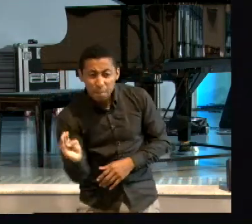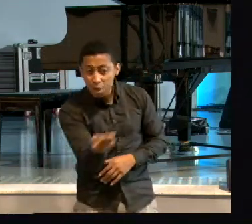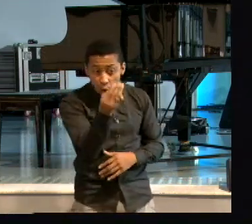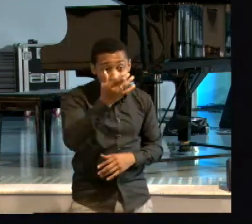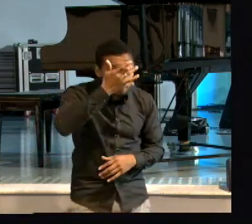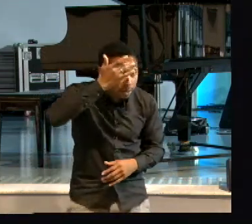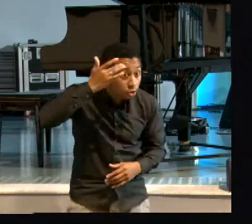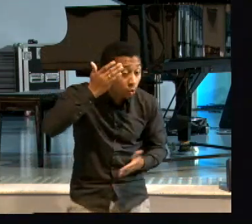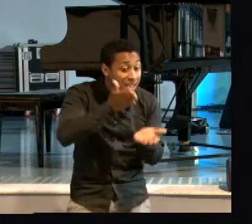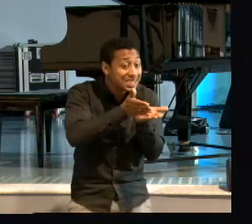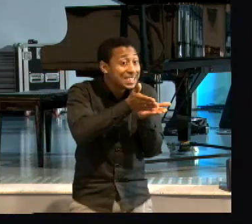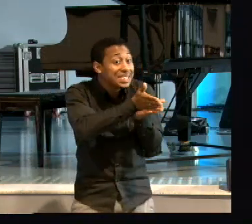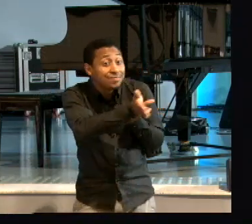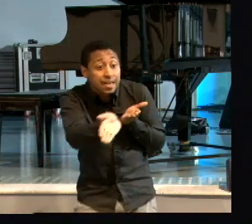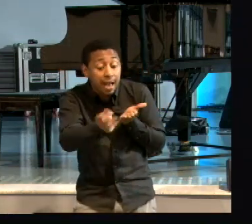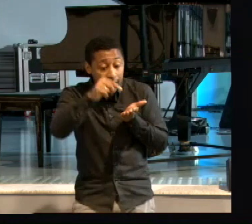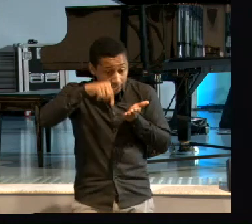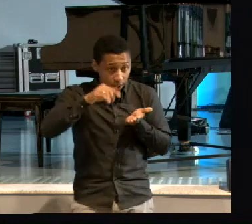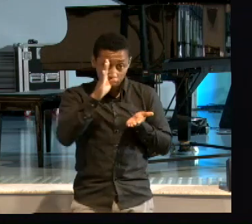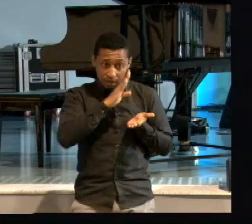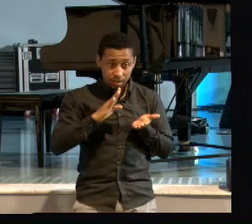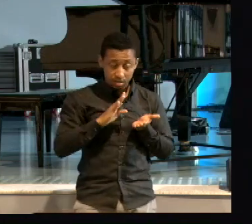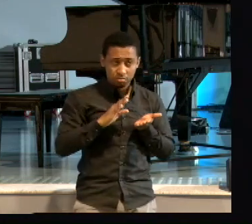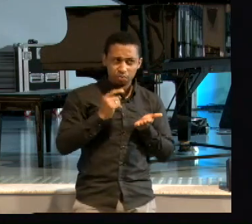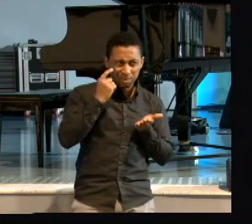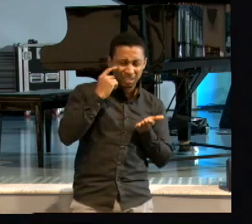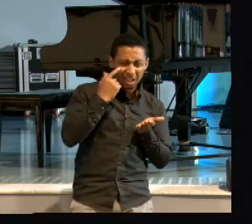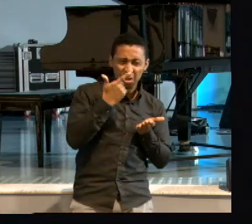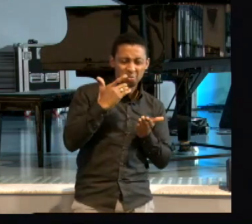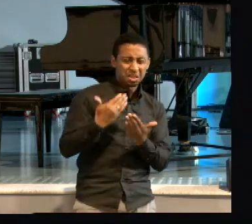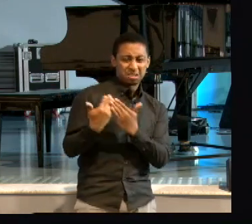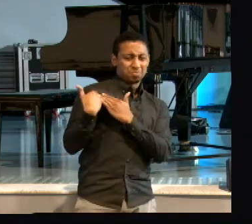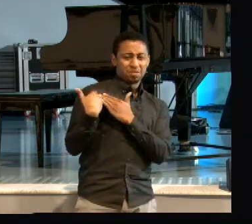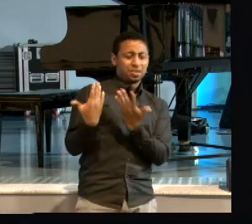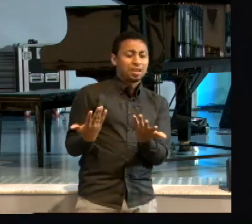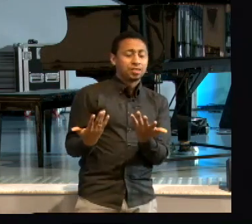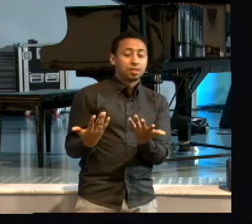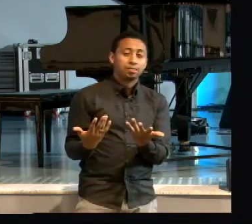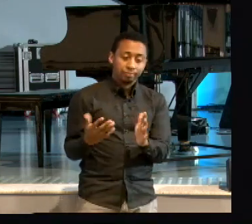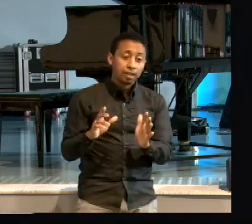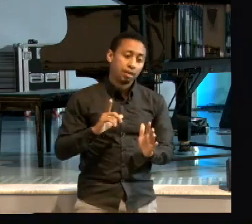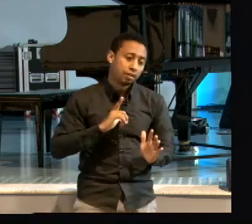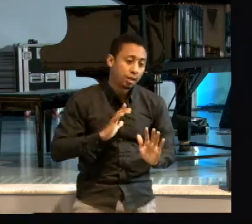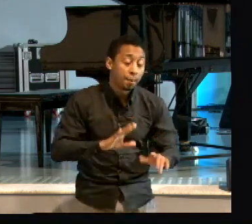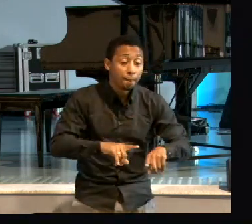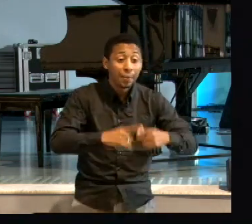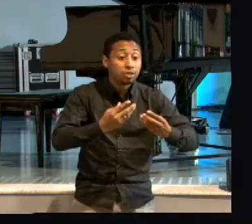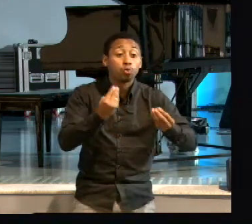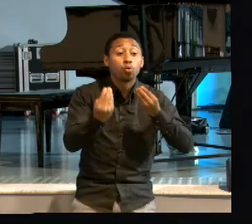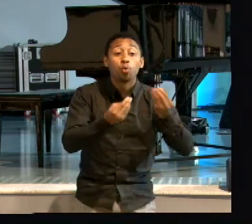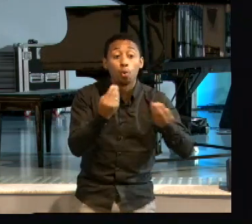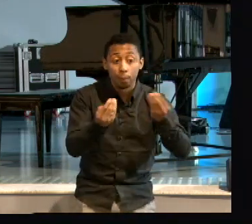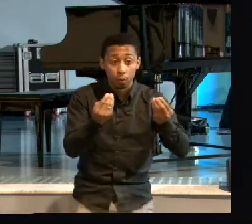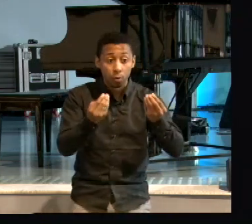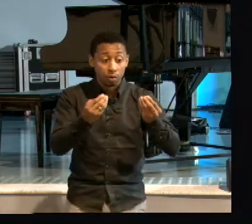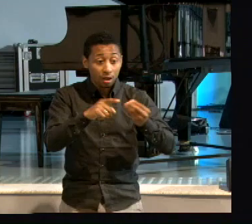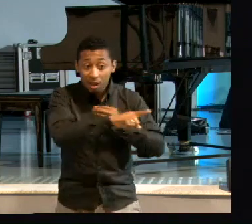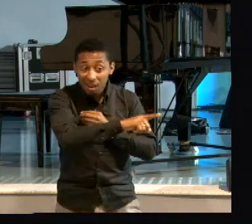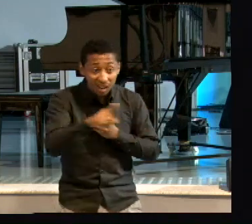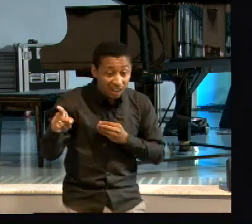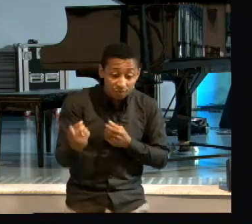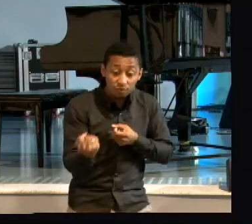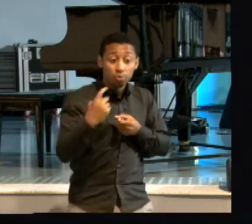não tenham responsabilidade, mas eles não podem pagar essa conta sozinhos. Porque a maioria deles foi levada a acreditar que eles